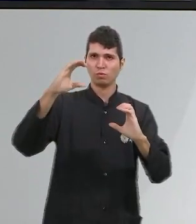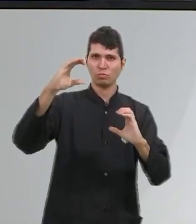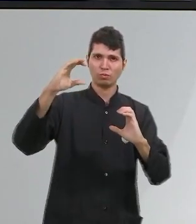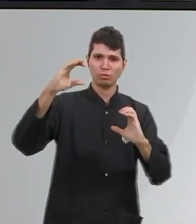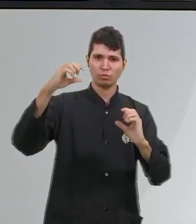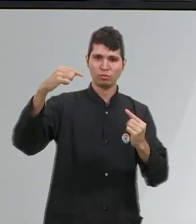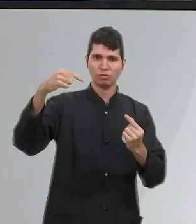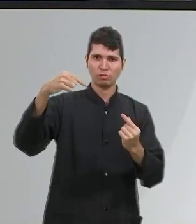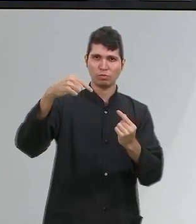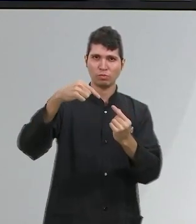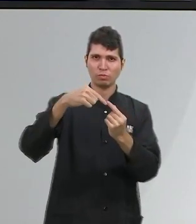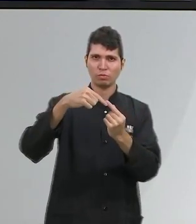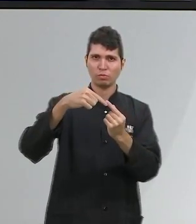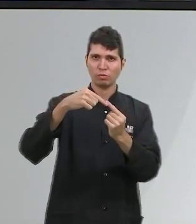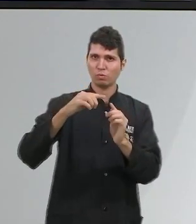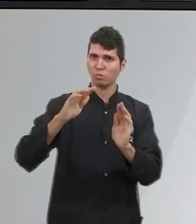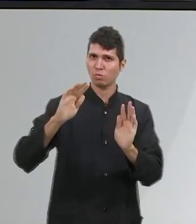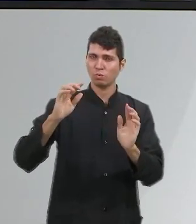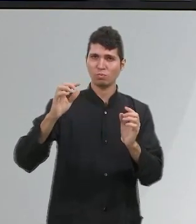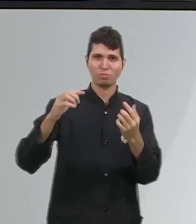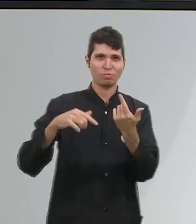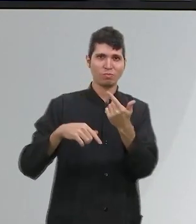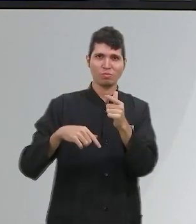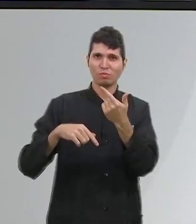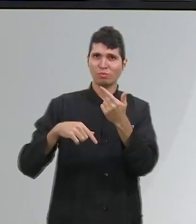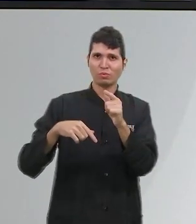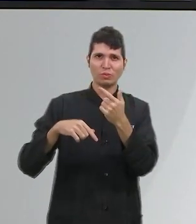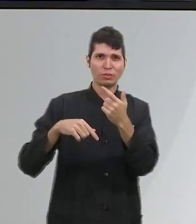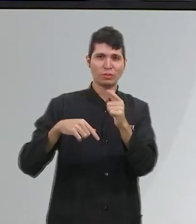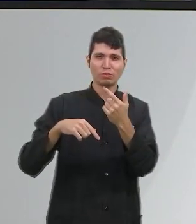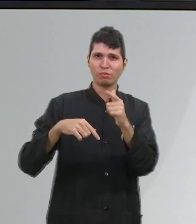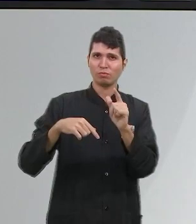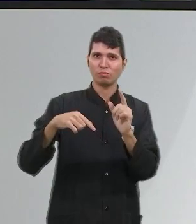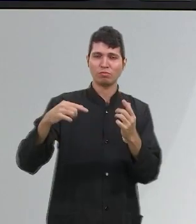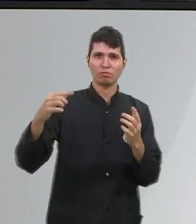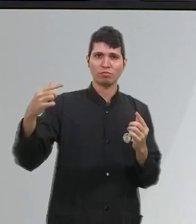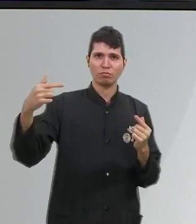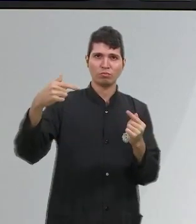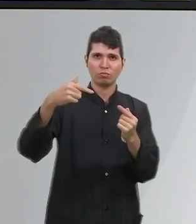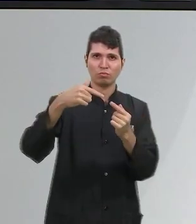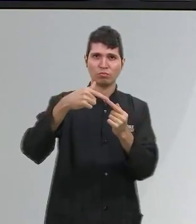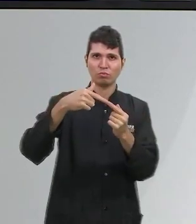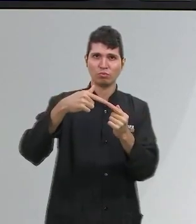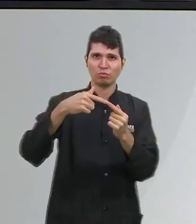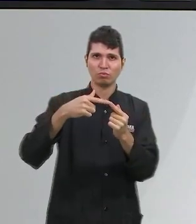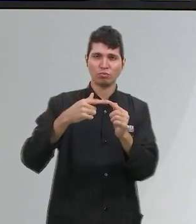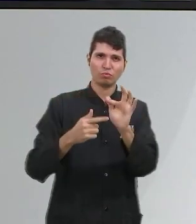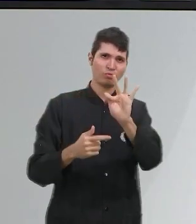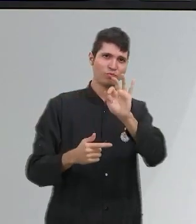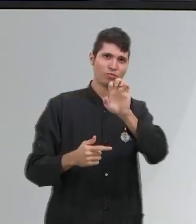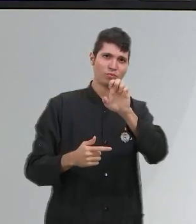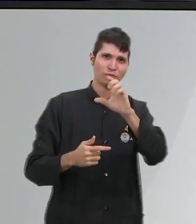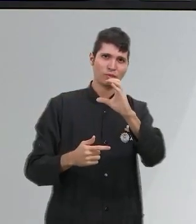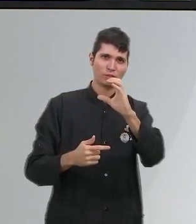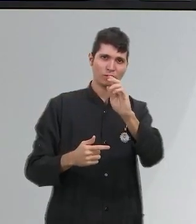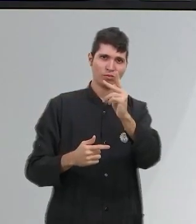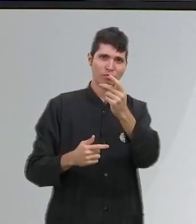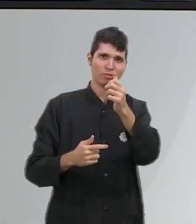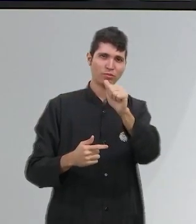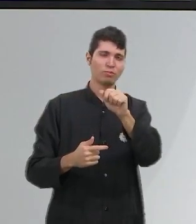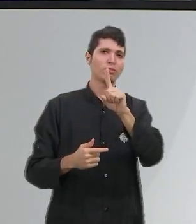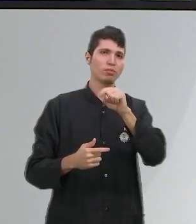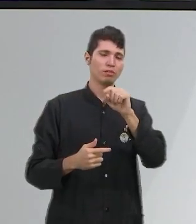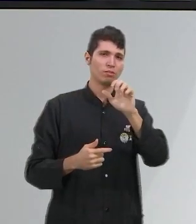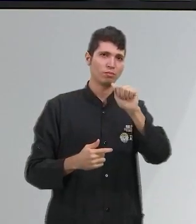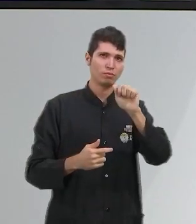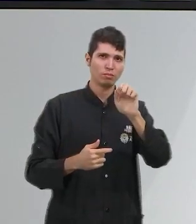aí o fechamento dessa sequência carbônica, tá? Então, a gente vai chamar de cadeia aberta. Já